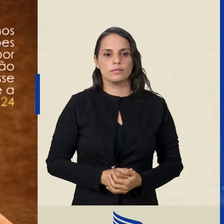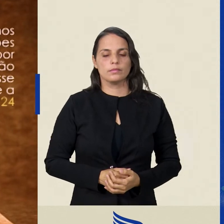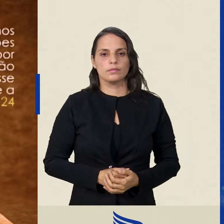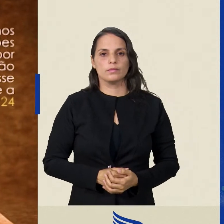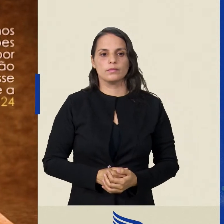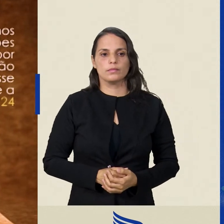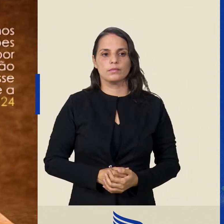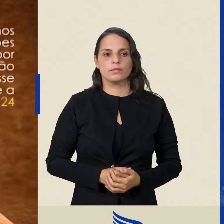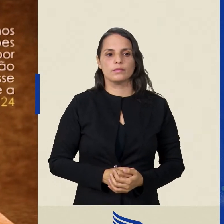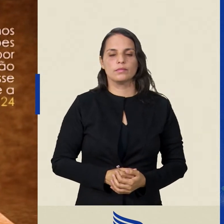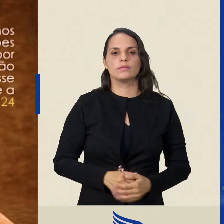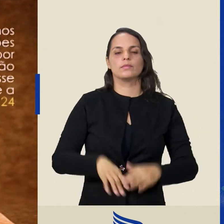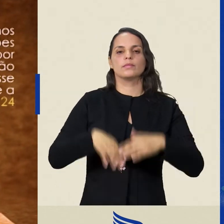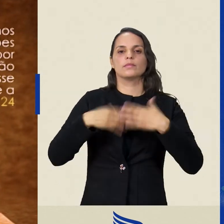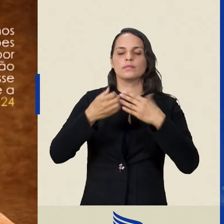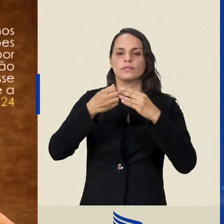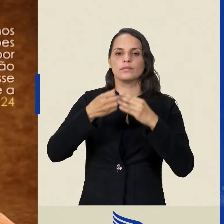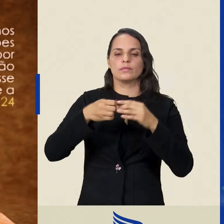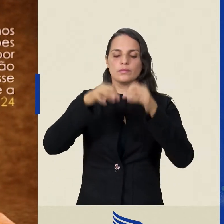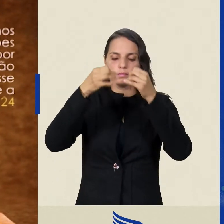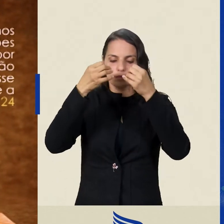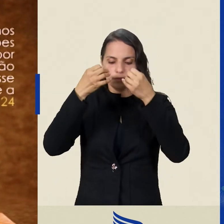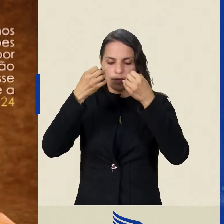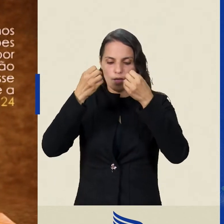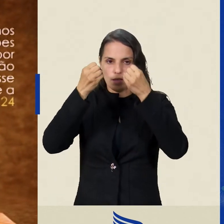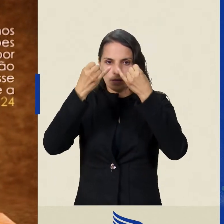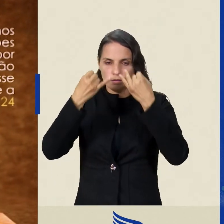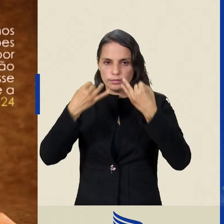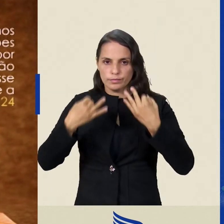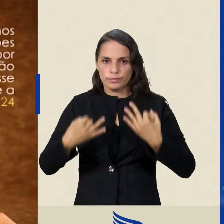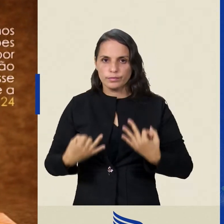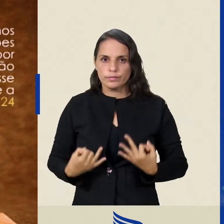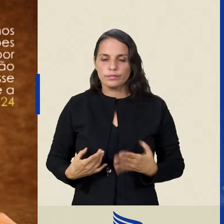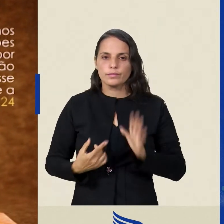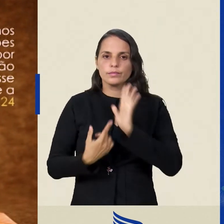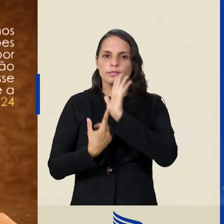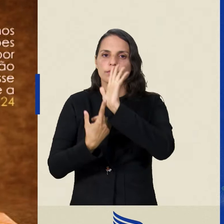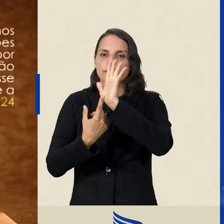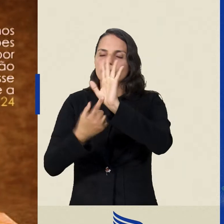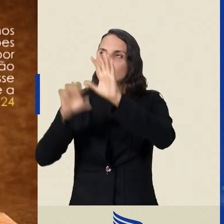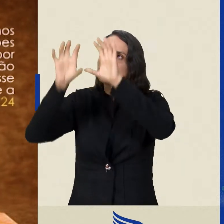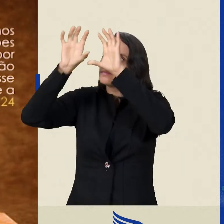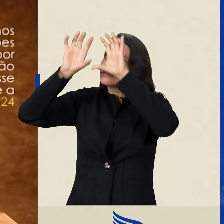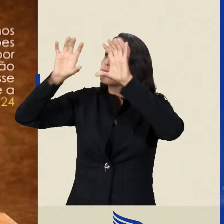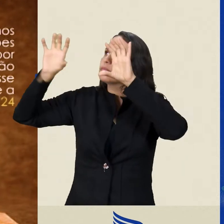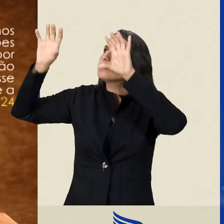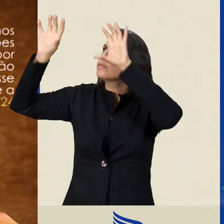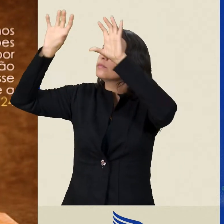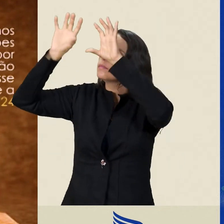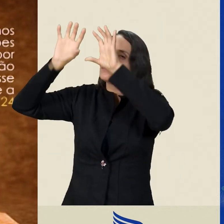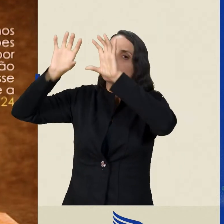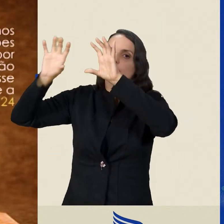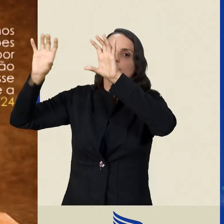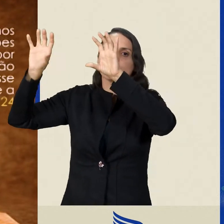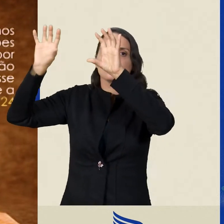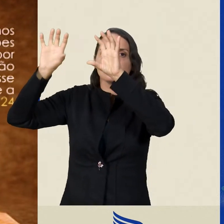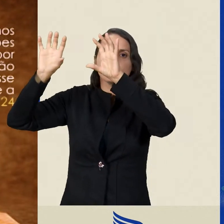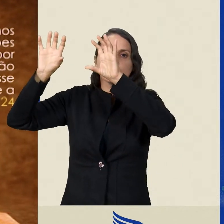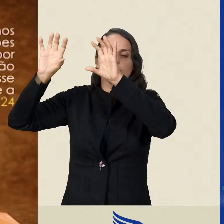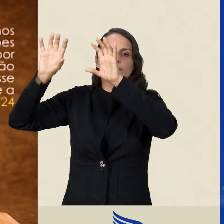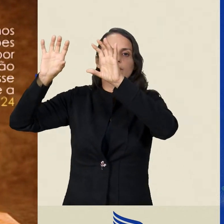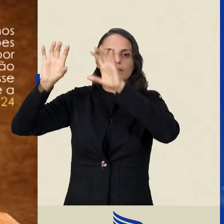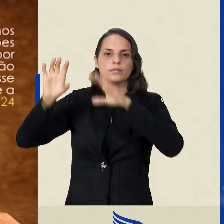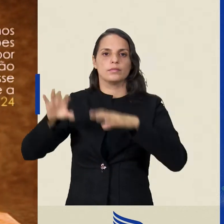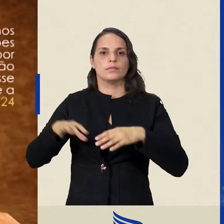dos fenômenos físicos acompanhavam as visões da Sra. White, a qual nos foi